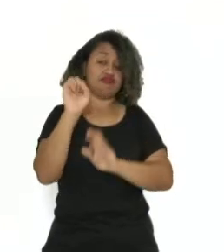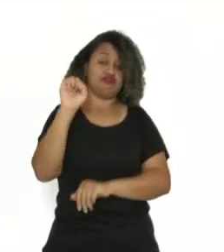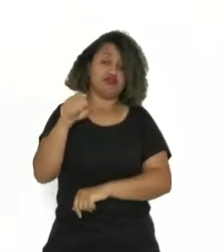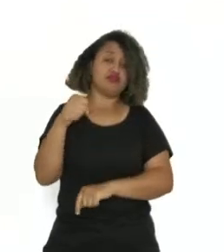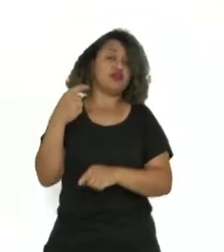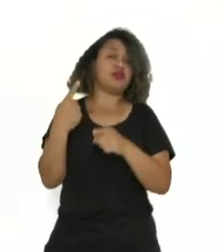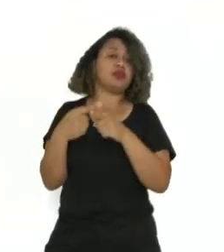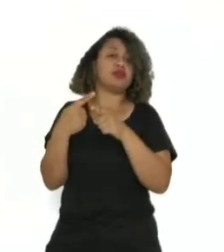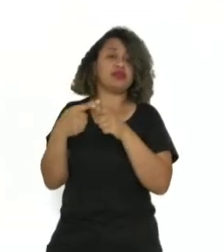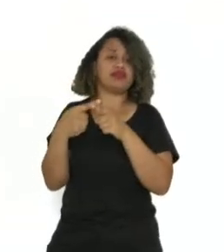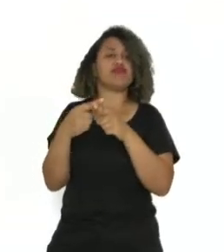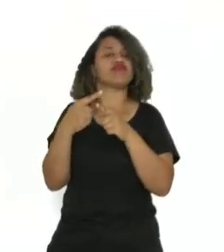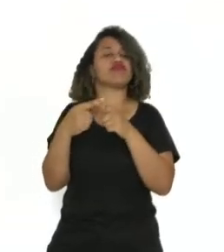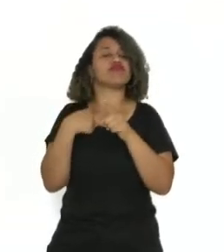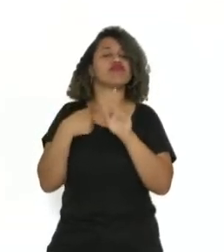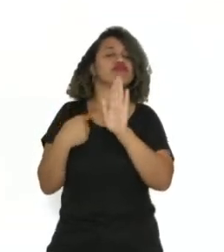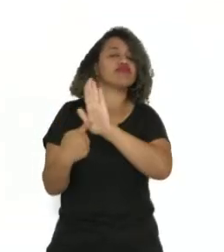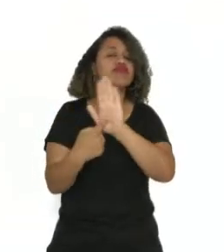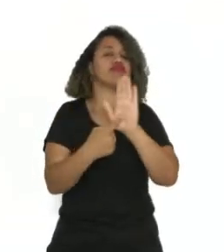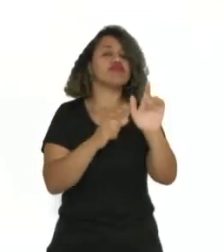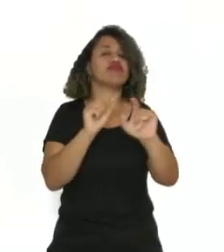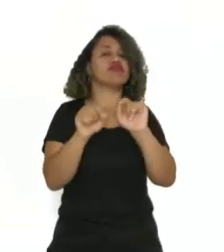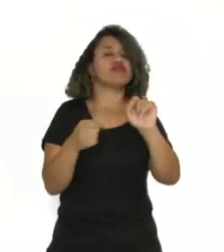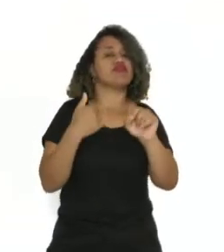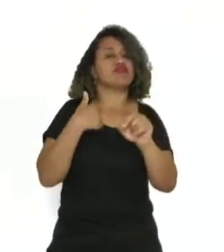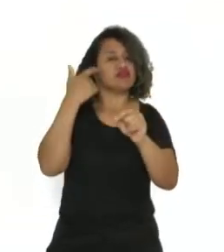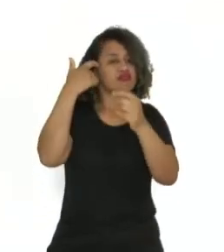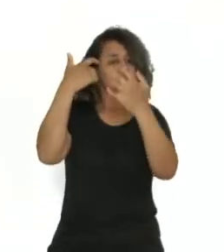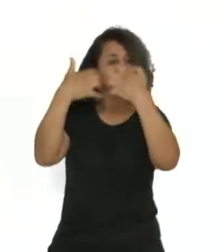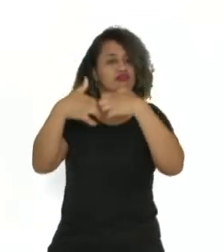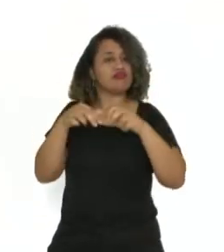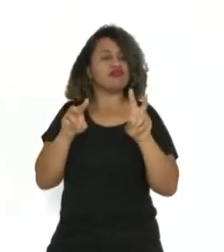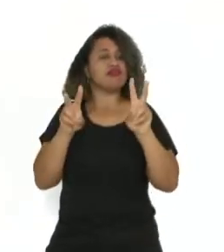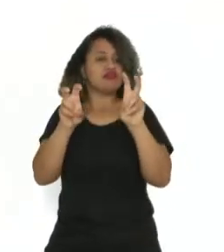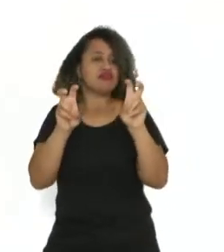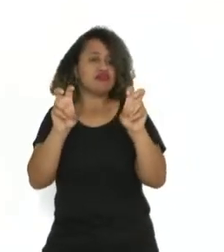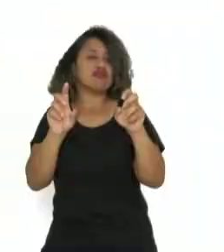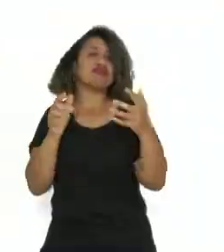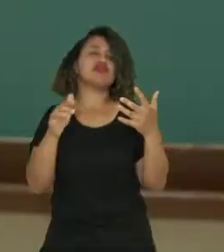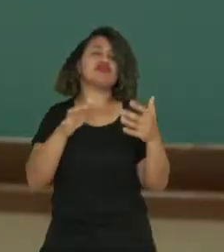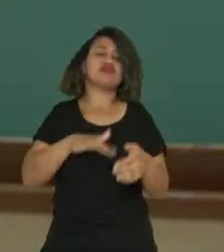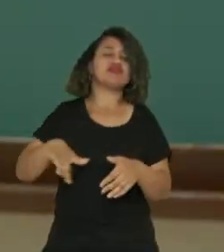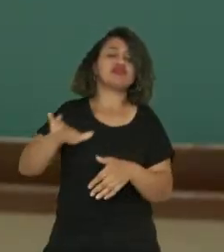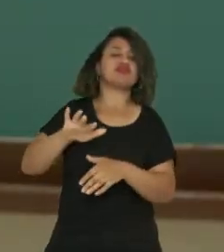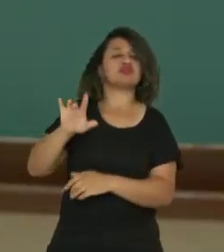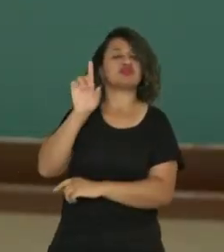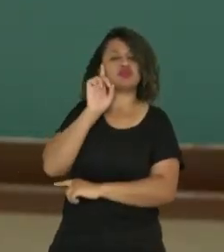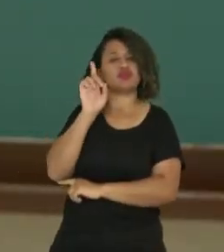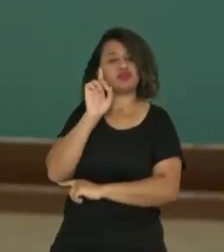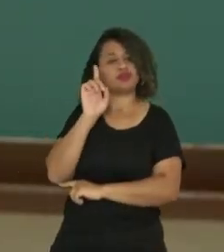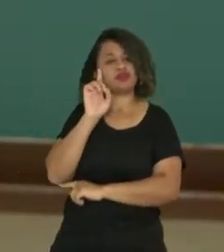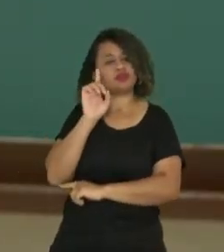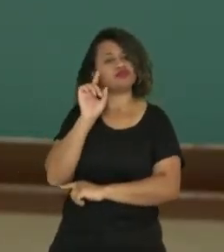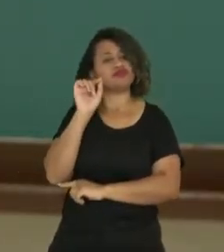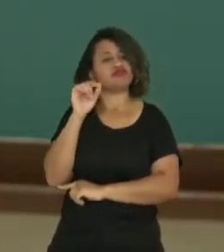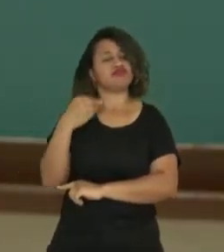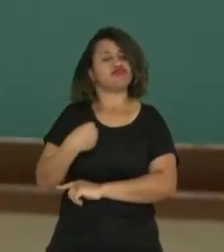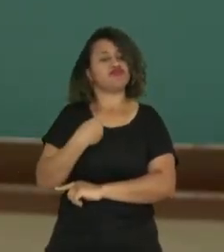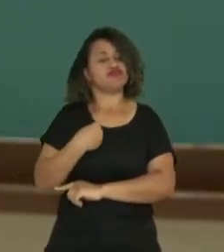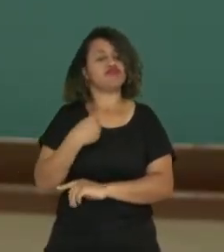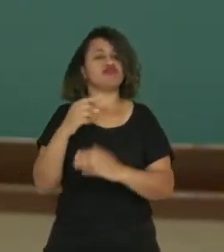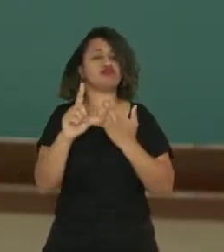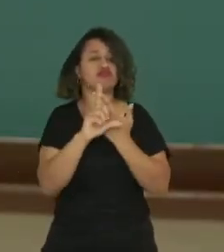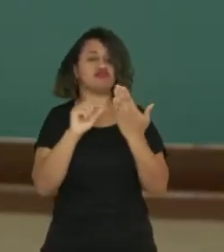Por quê? Porque ela expõe uma reflexão sobre uma questão do cotidiano, vivida